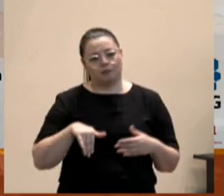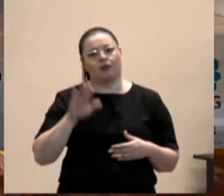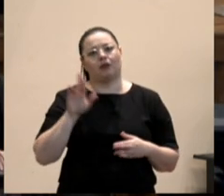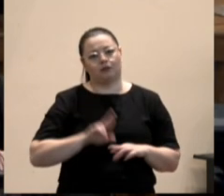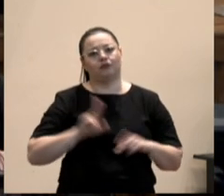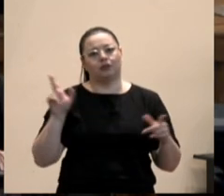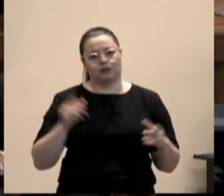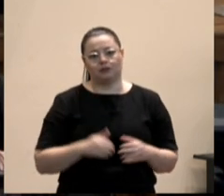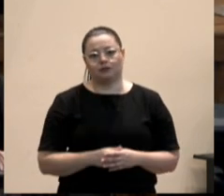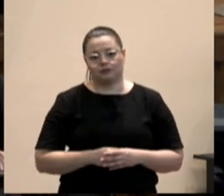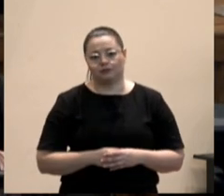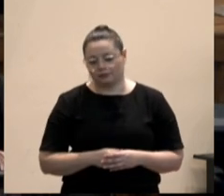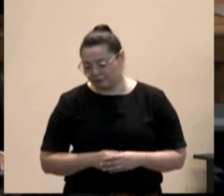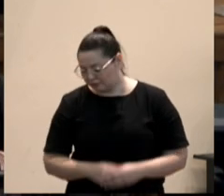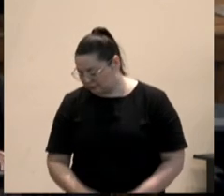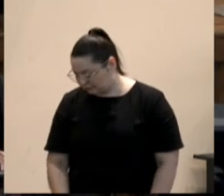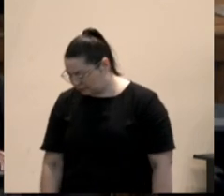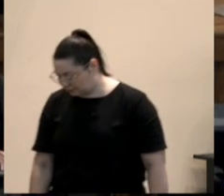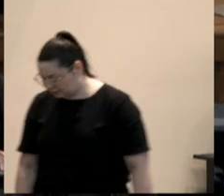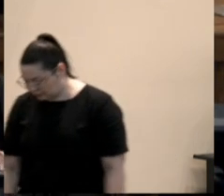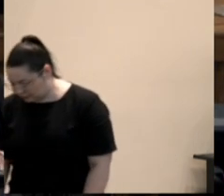diferença.